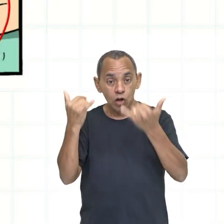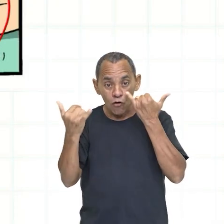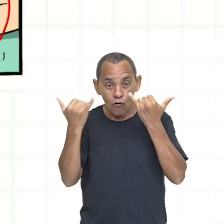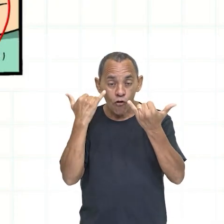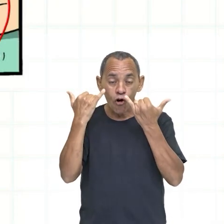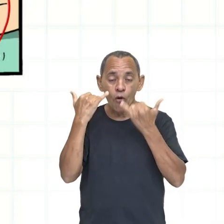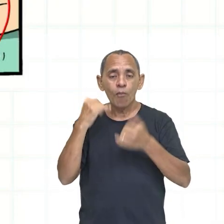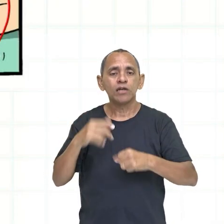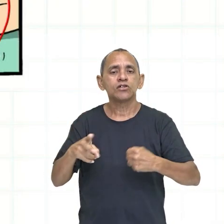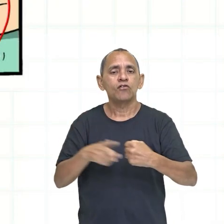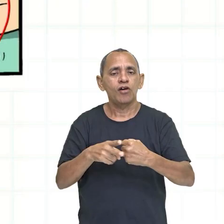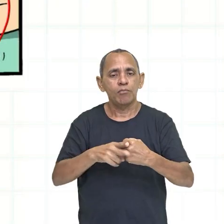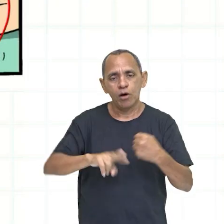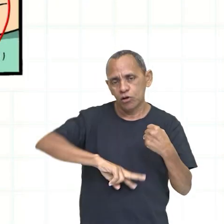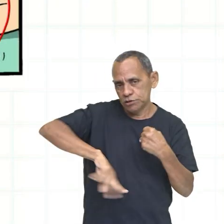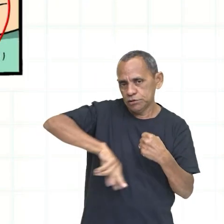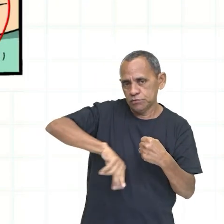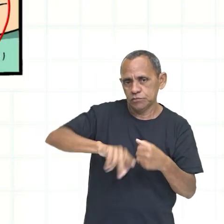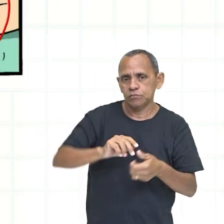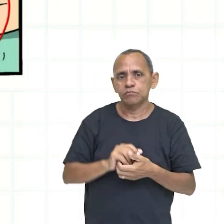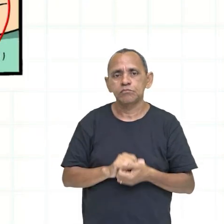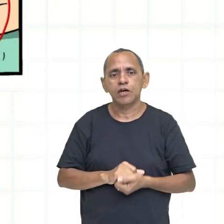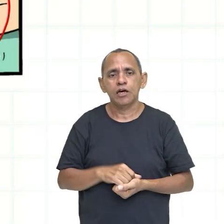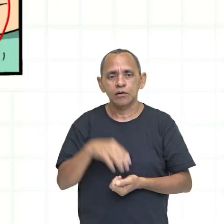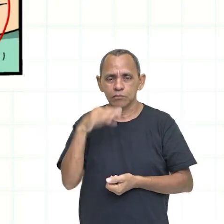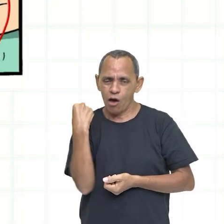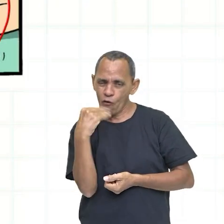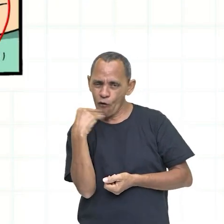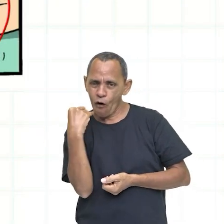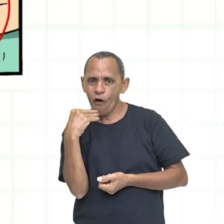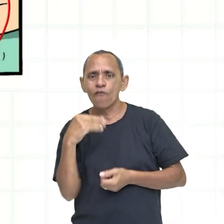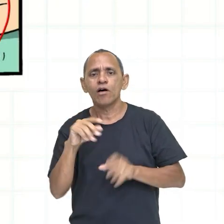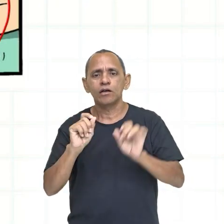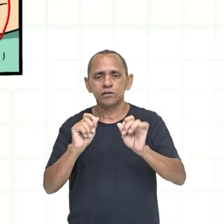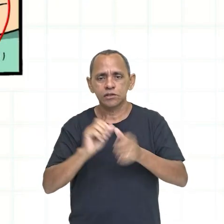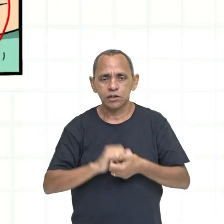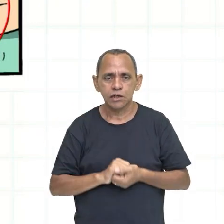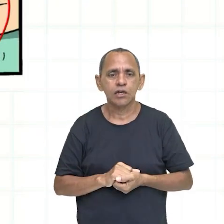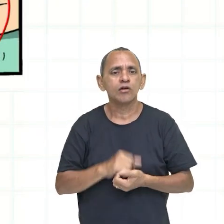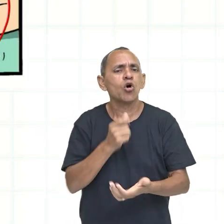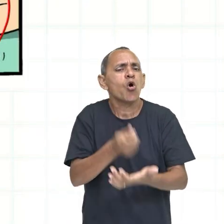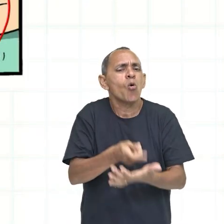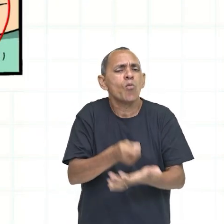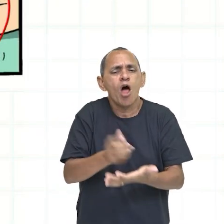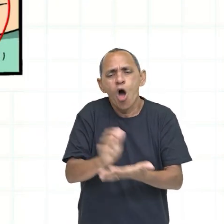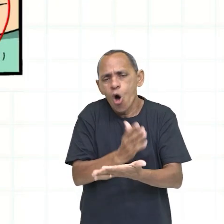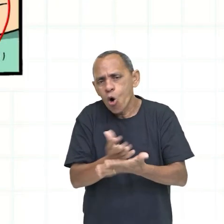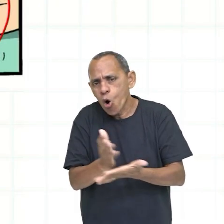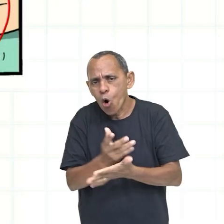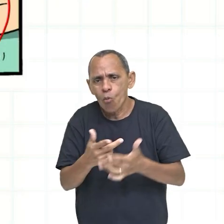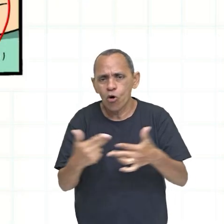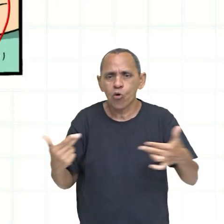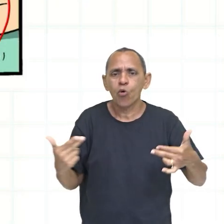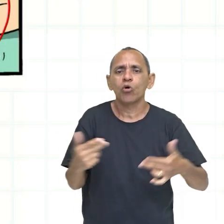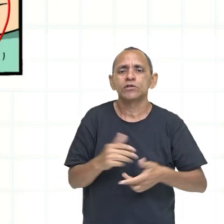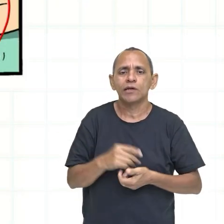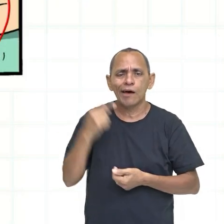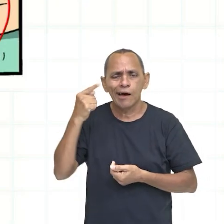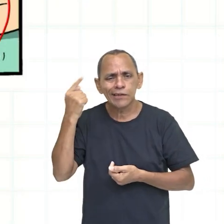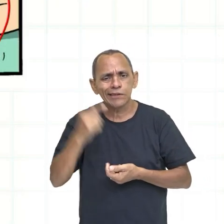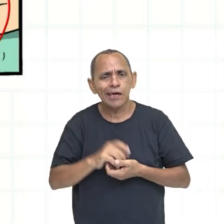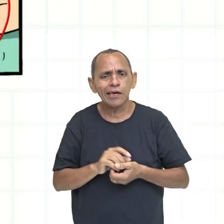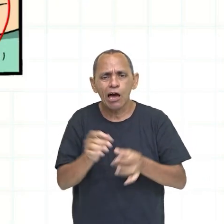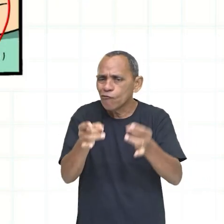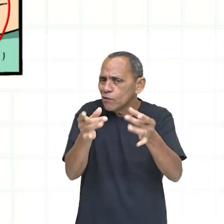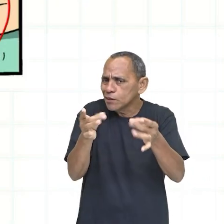para convencer você a comprar alguma coisa. Então, não tem nada escrito, mas a ideia é sempre te vender algo. E